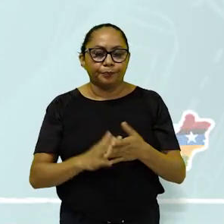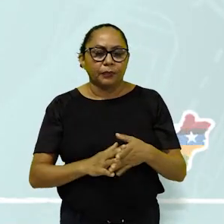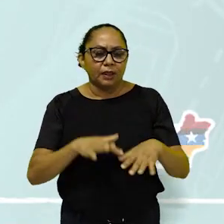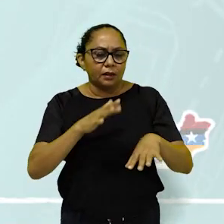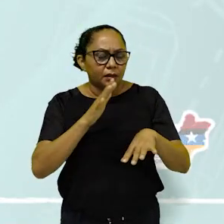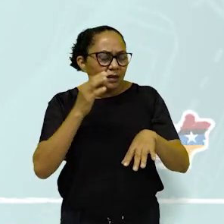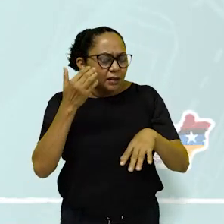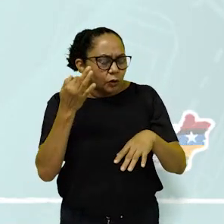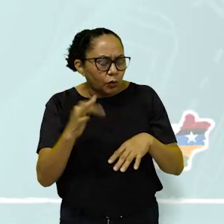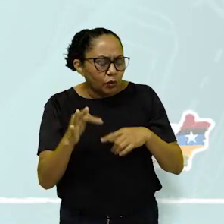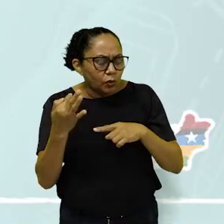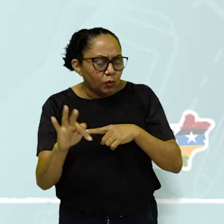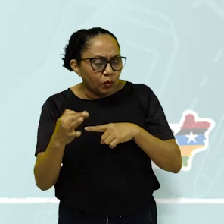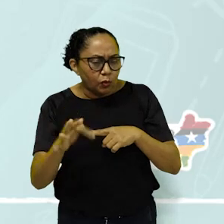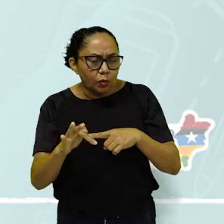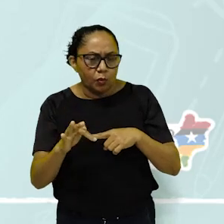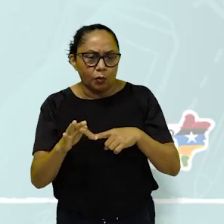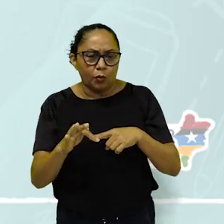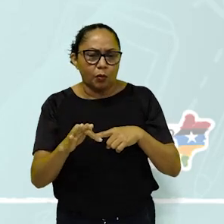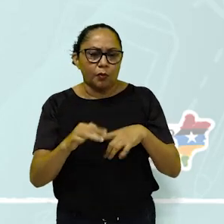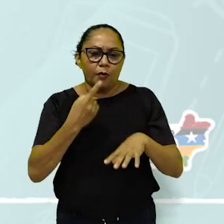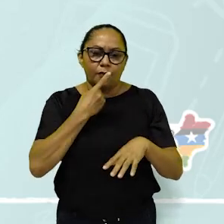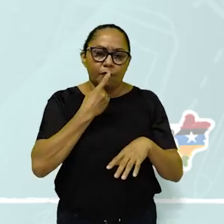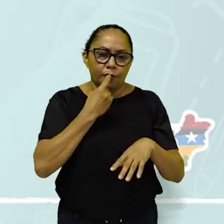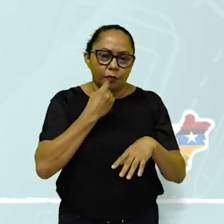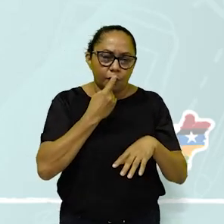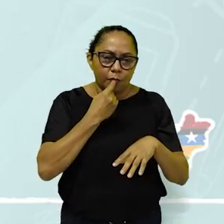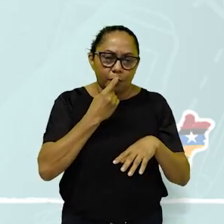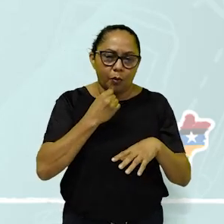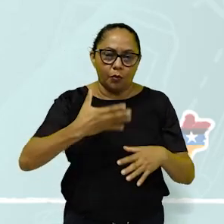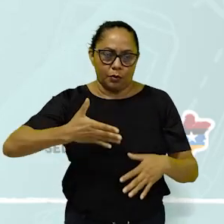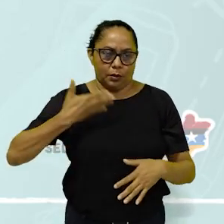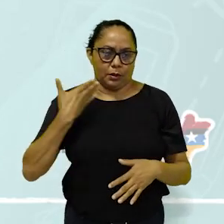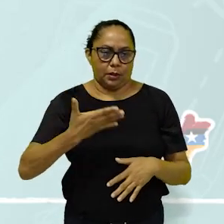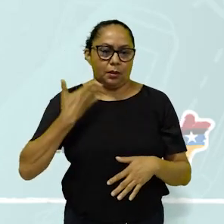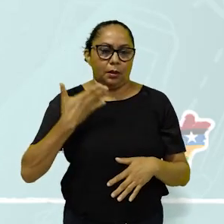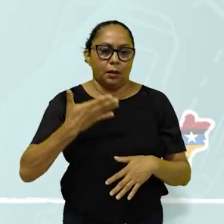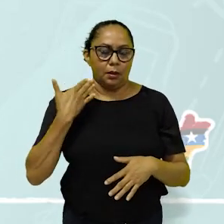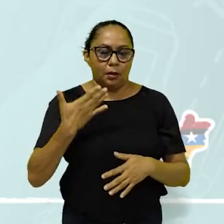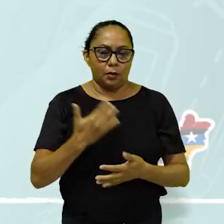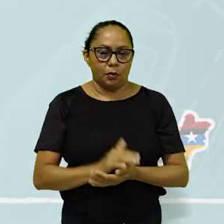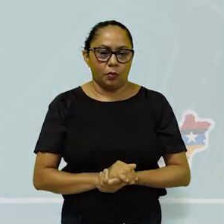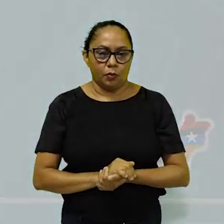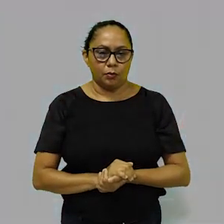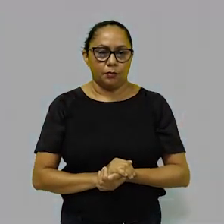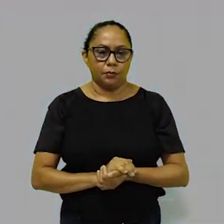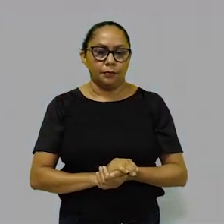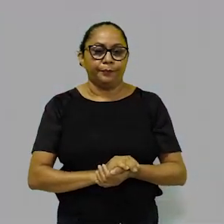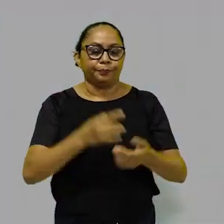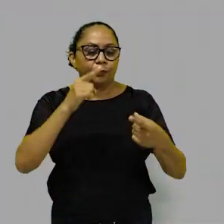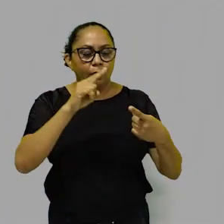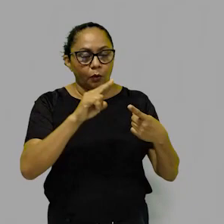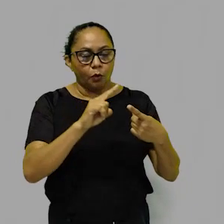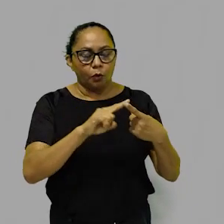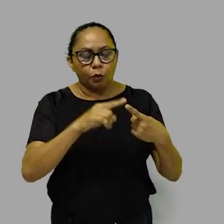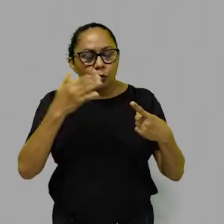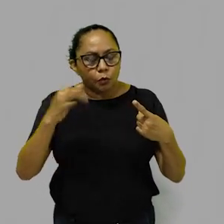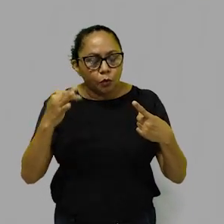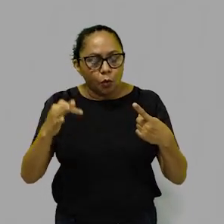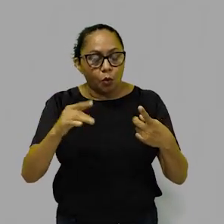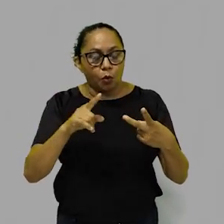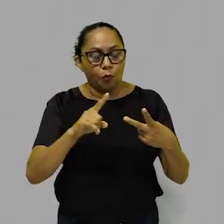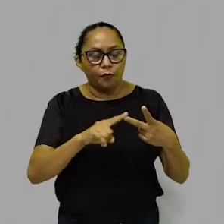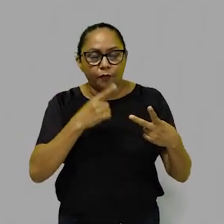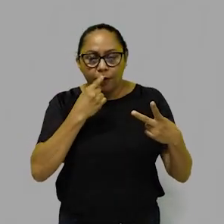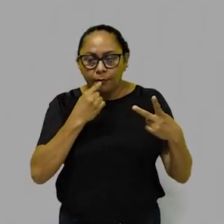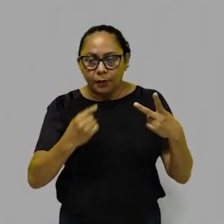Dor, rubor, calor e tumor. Eu gosto de falar nessa sequência. Dor, rubor,